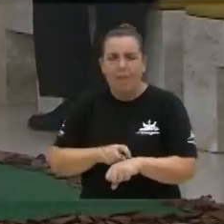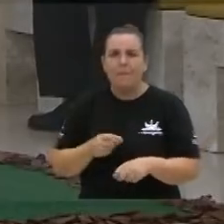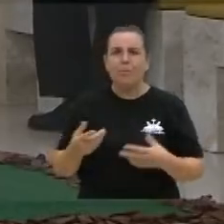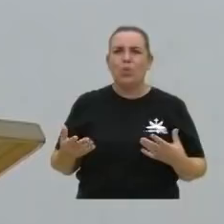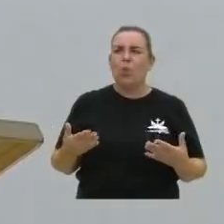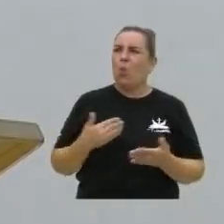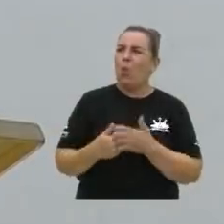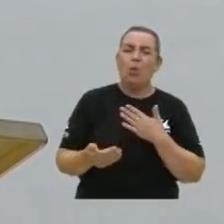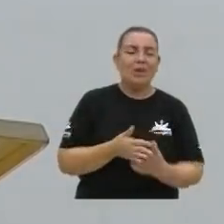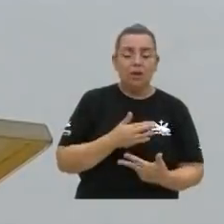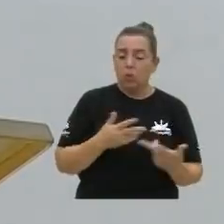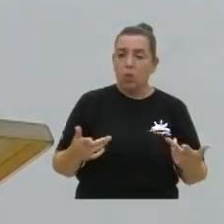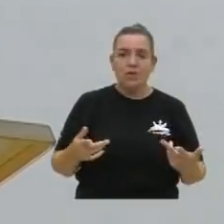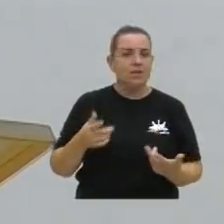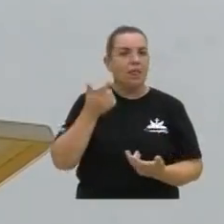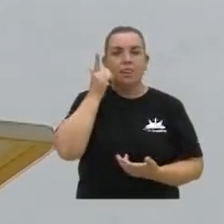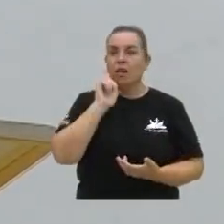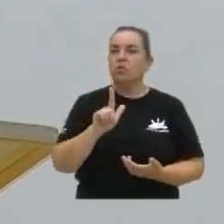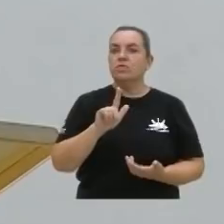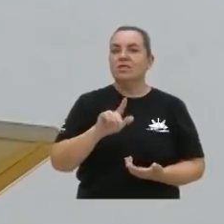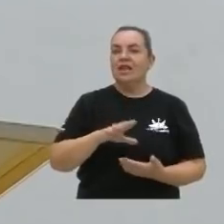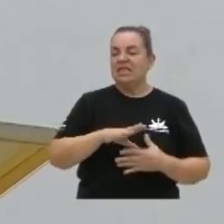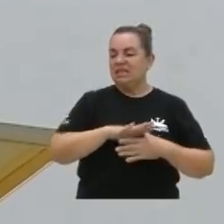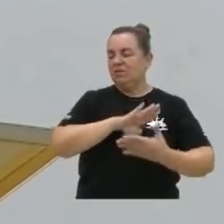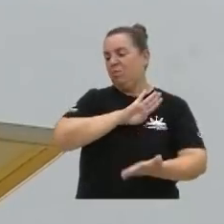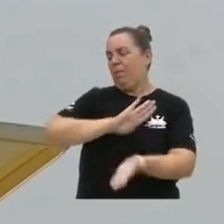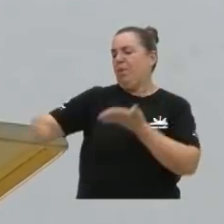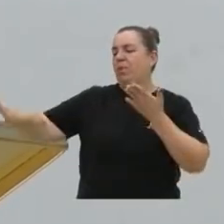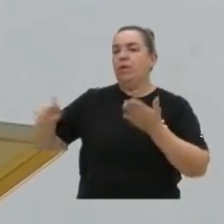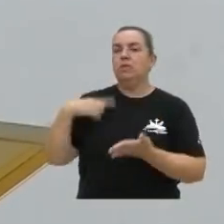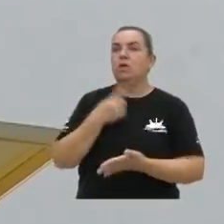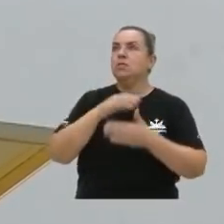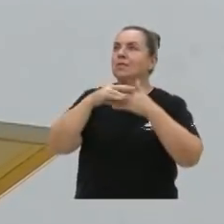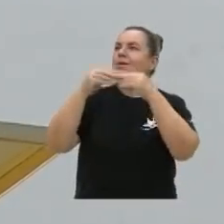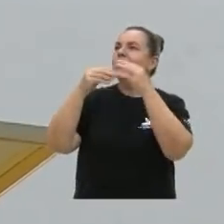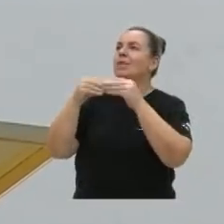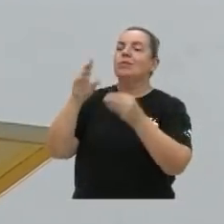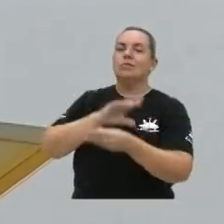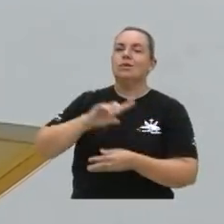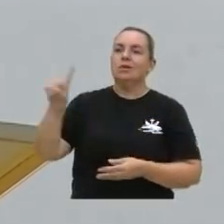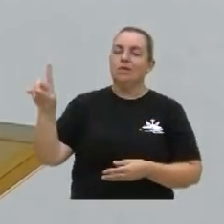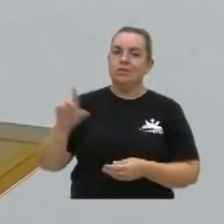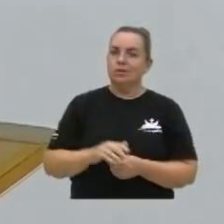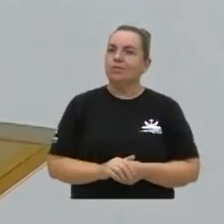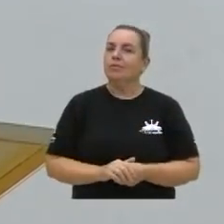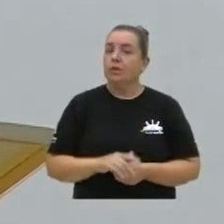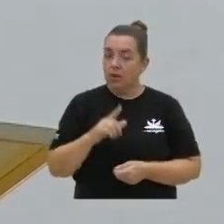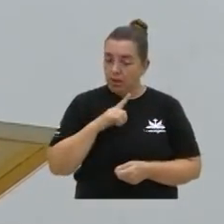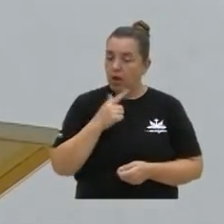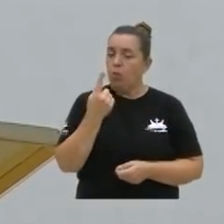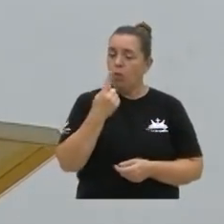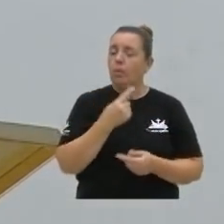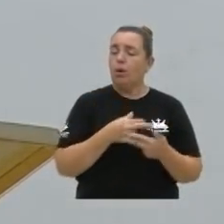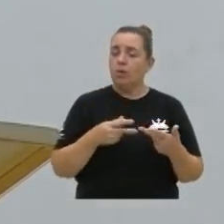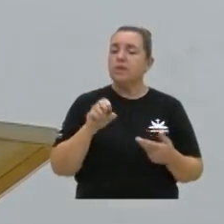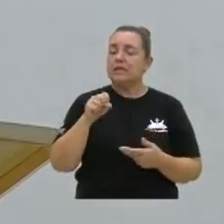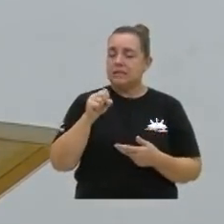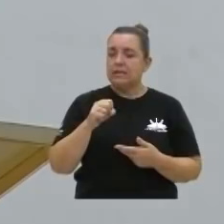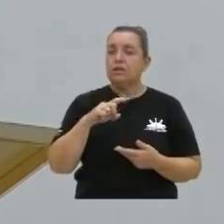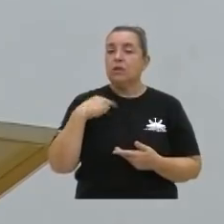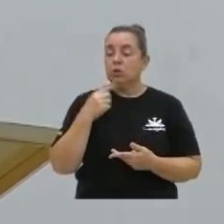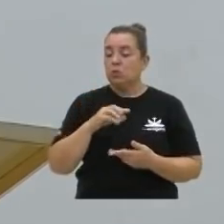só nos arrancar da mão de Deus. Tem algo que nos arranca da mão de Deus.